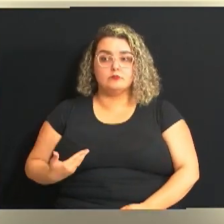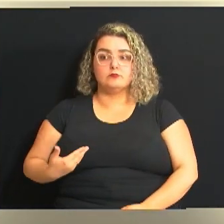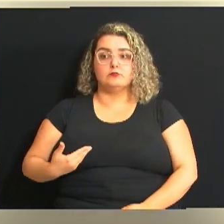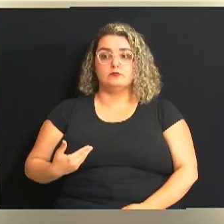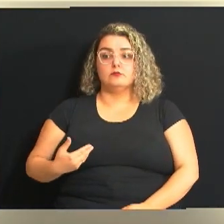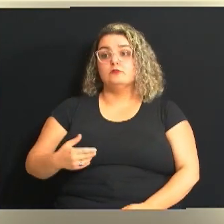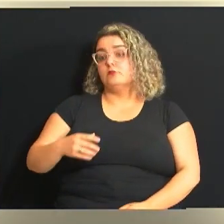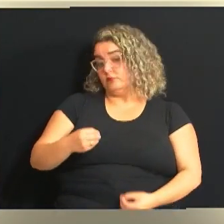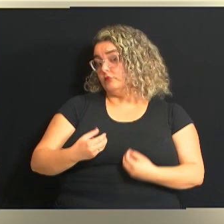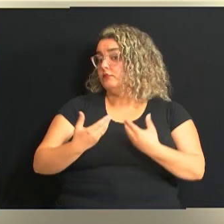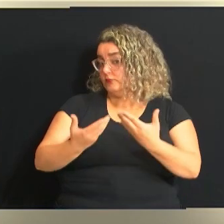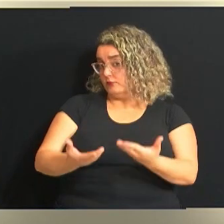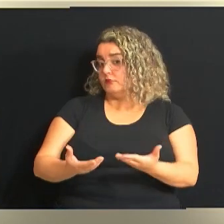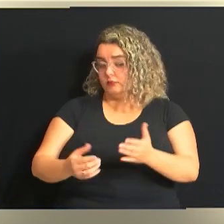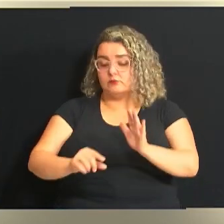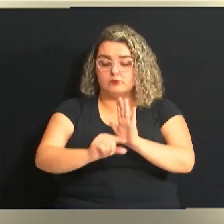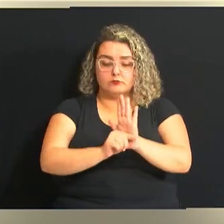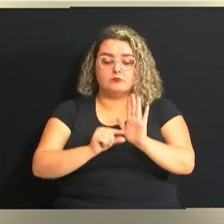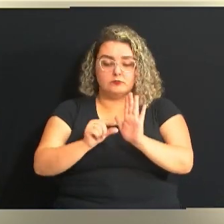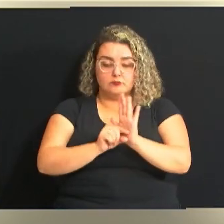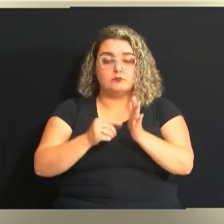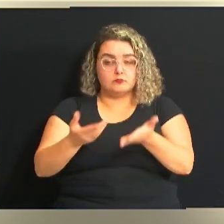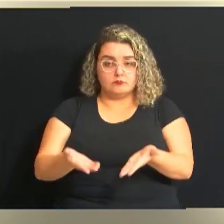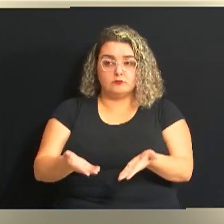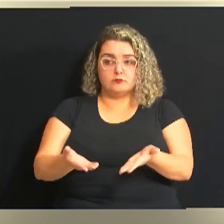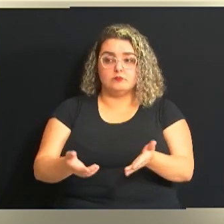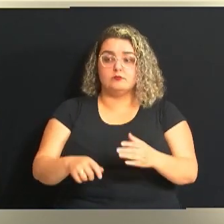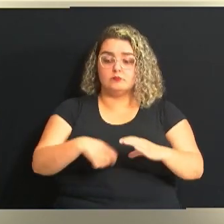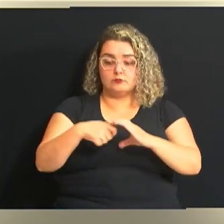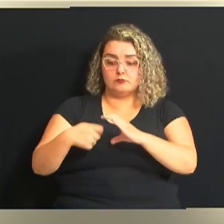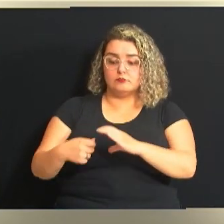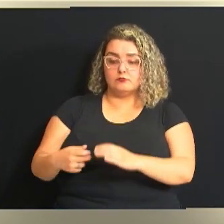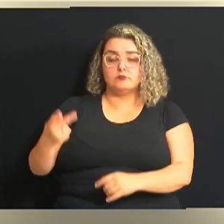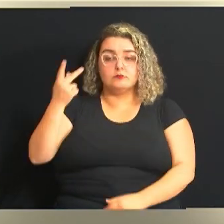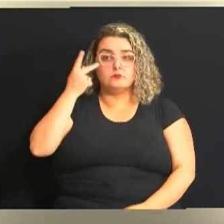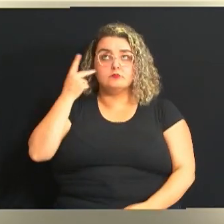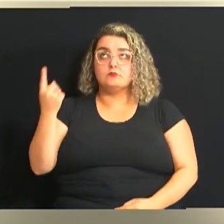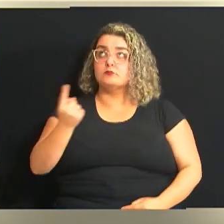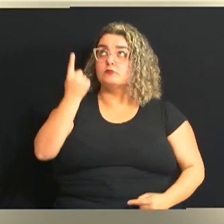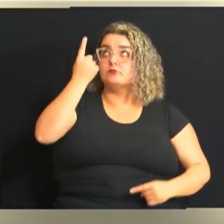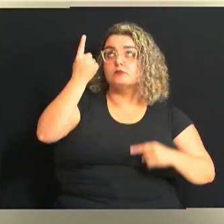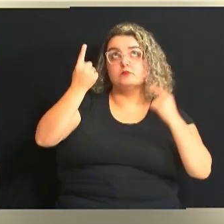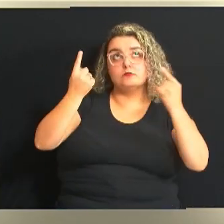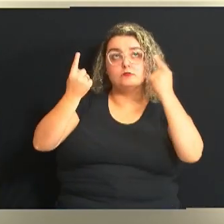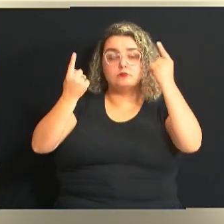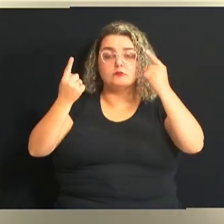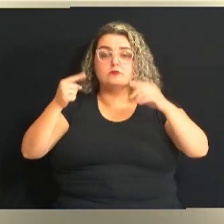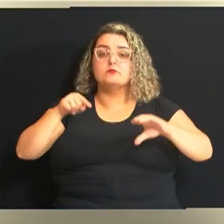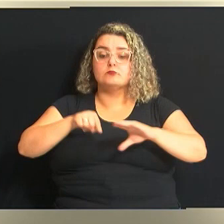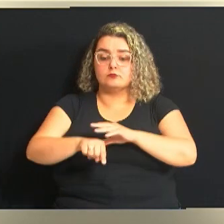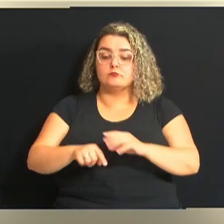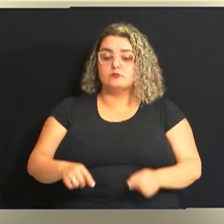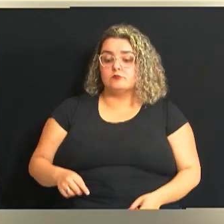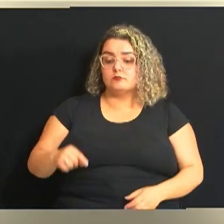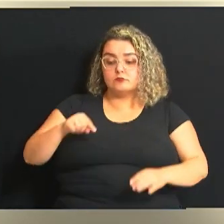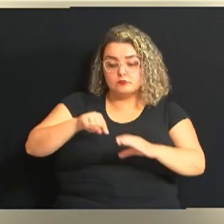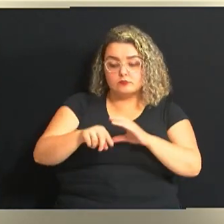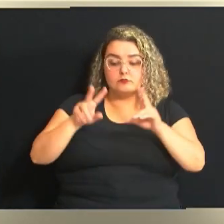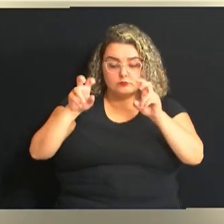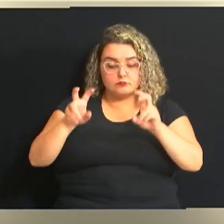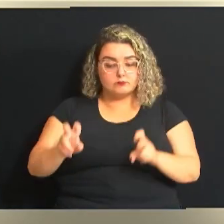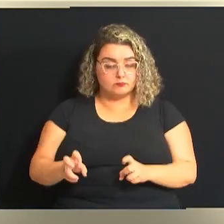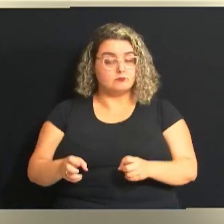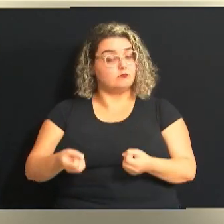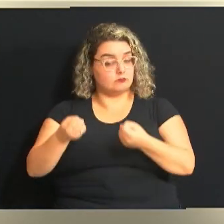gente trouxe do YouTube, do canal São Paulo nas Alturas, e a gente tentou aprofundar essa discussão e explicar esses fatores